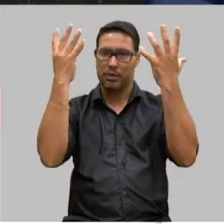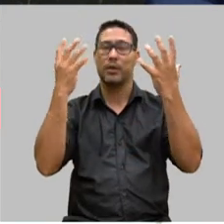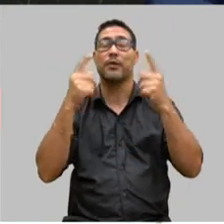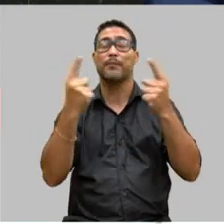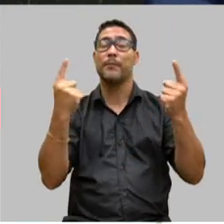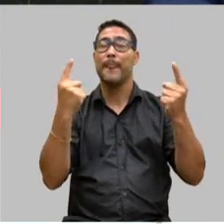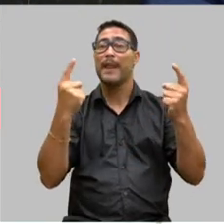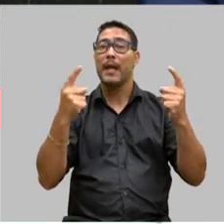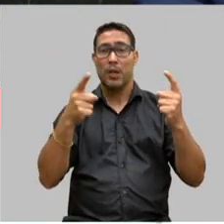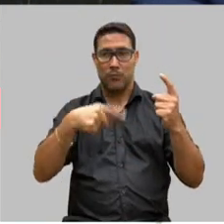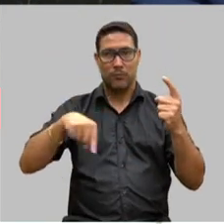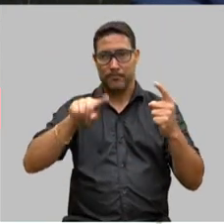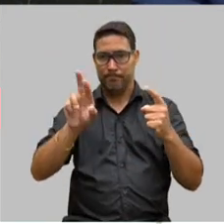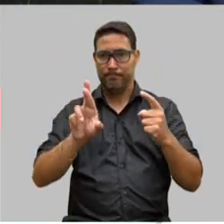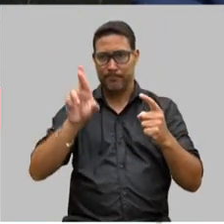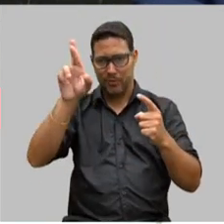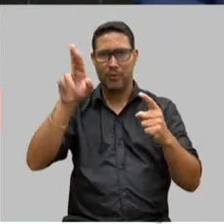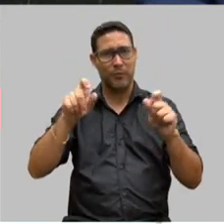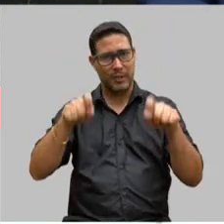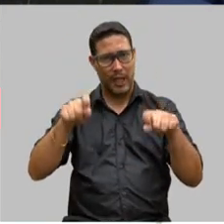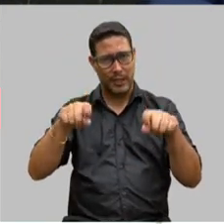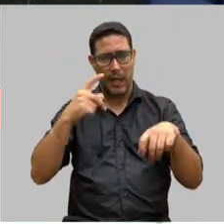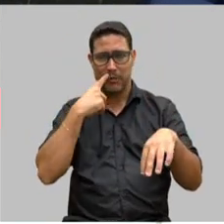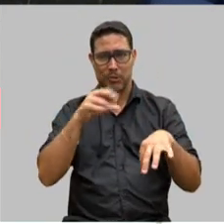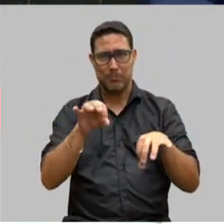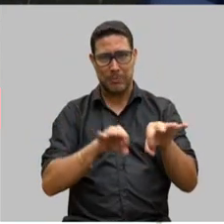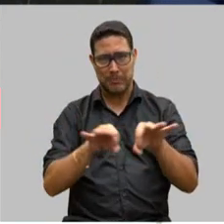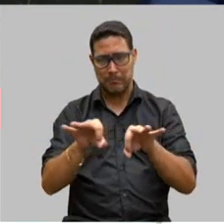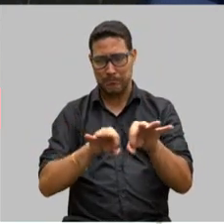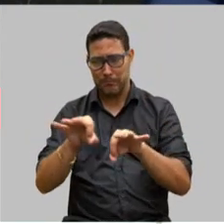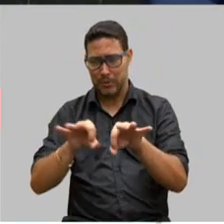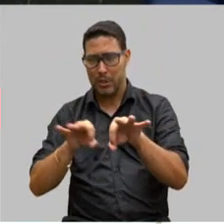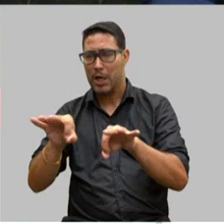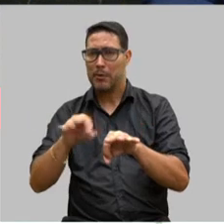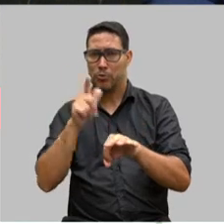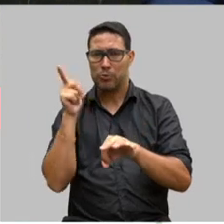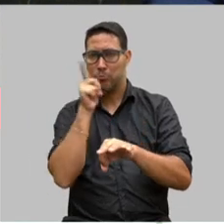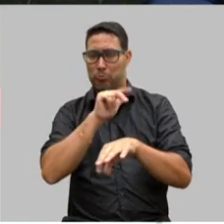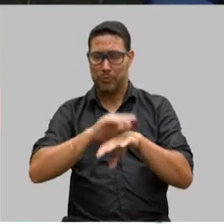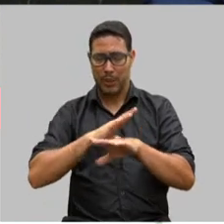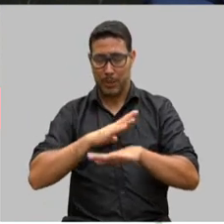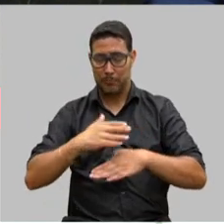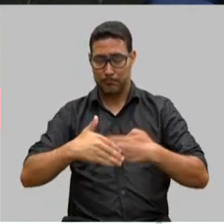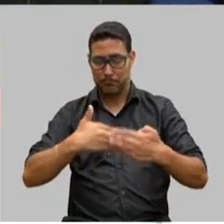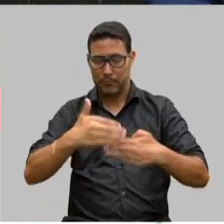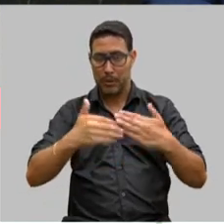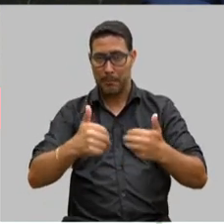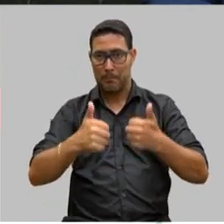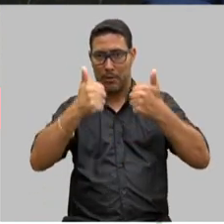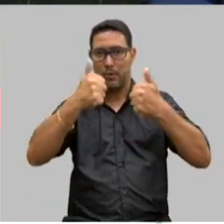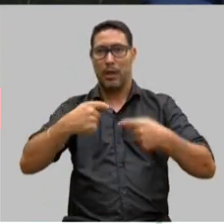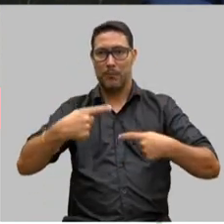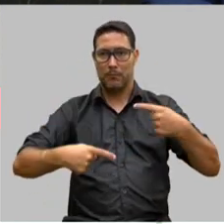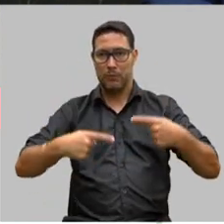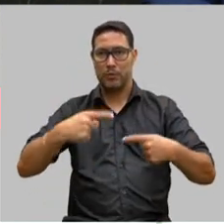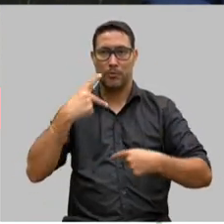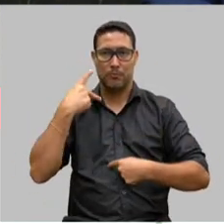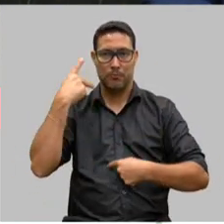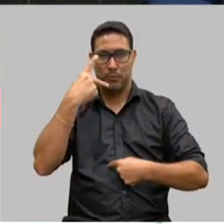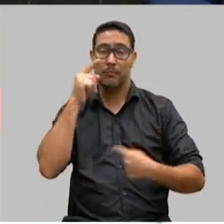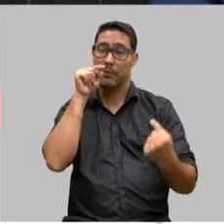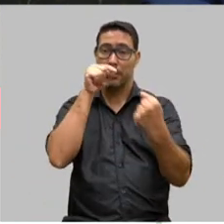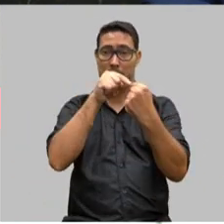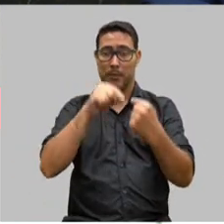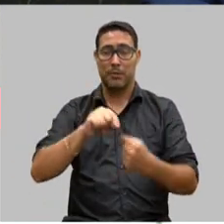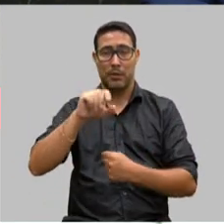esse instrumento legislativo para nos dar a condição de avançar ainda mais nas políticas públicas da mudança do clima.